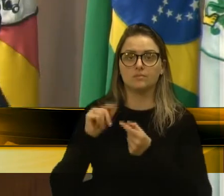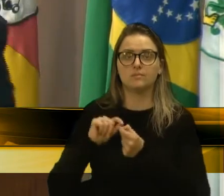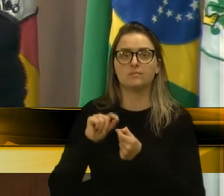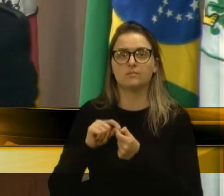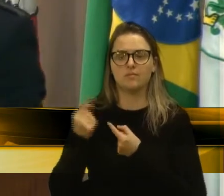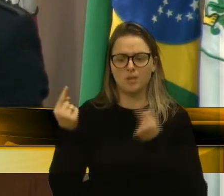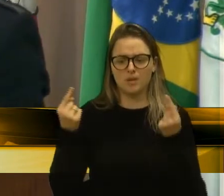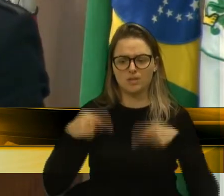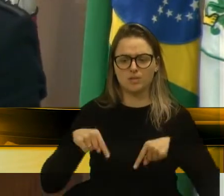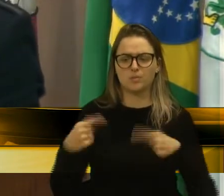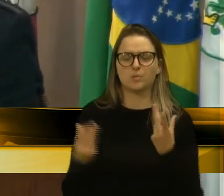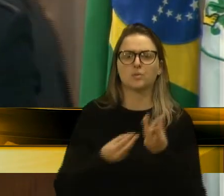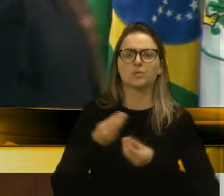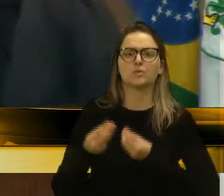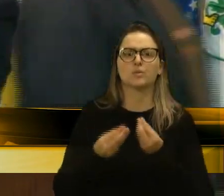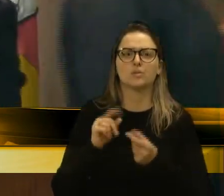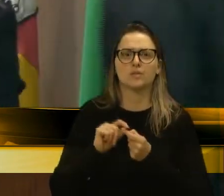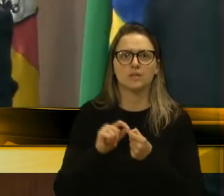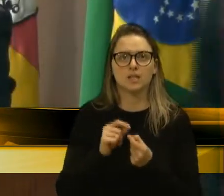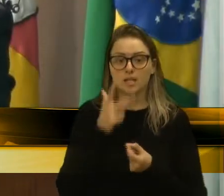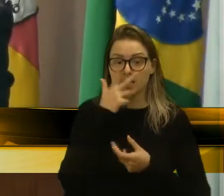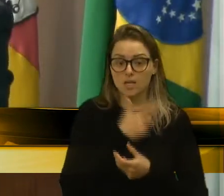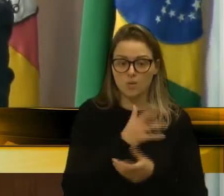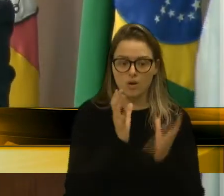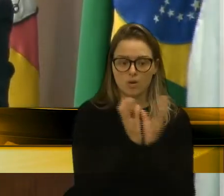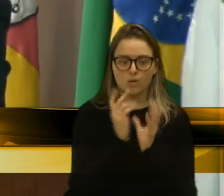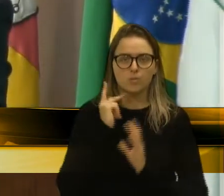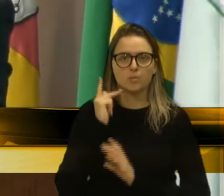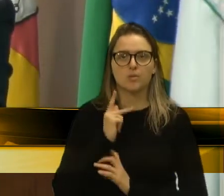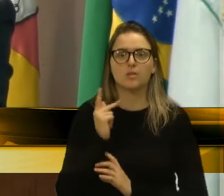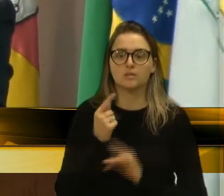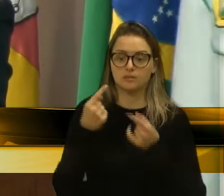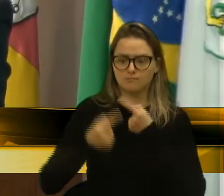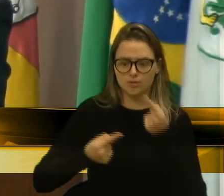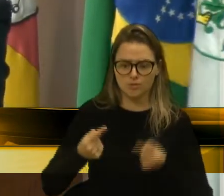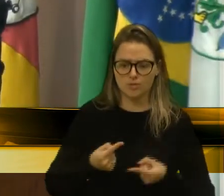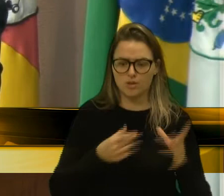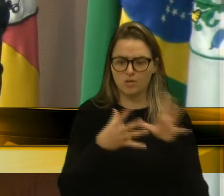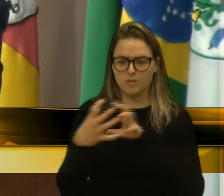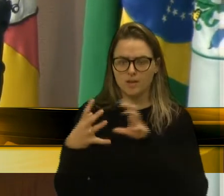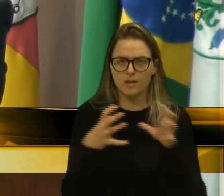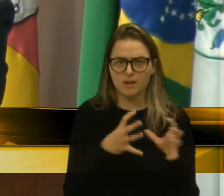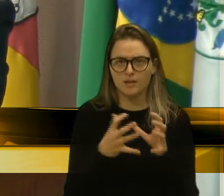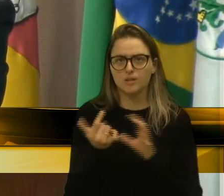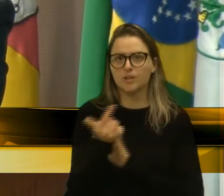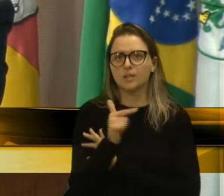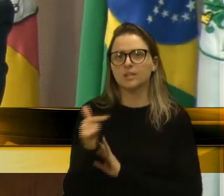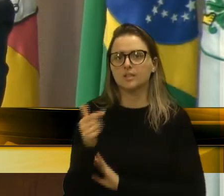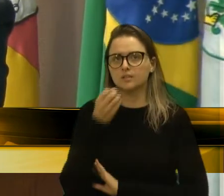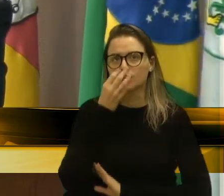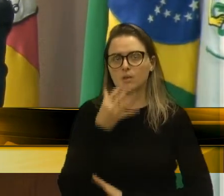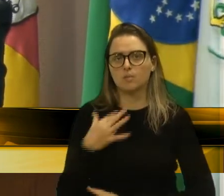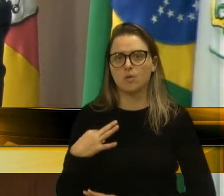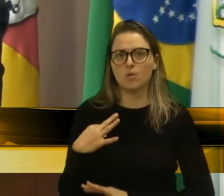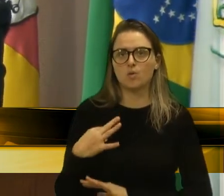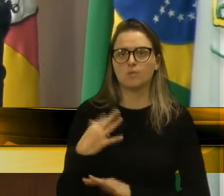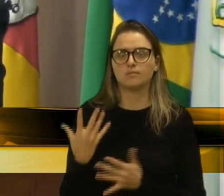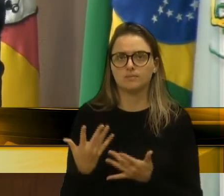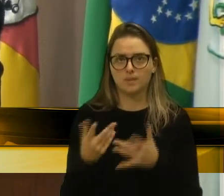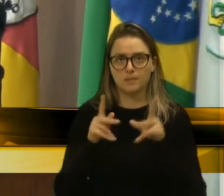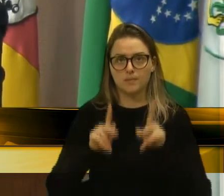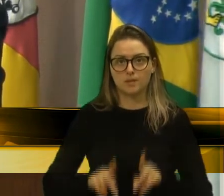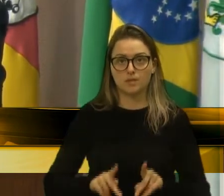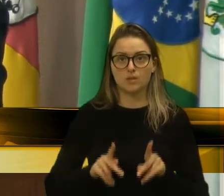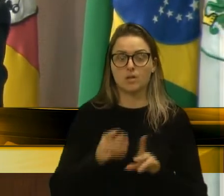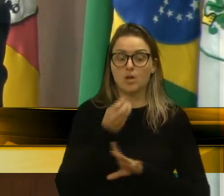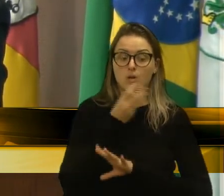aqui interna, aqui, do mesmo partido, estão se degladiando, não tem um bom candidato, um pré-candidato, um bom